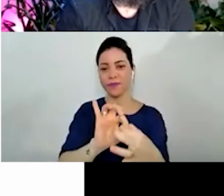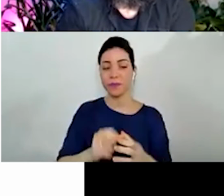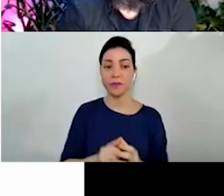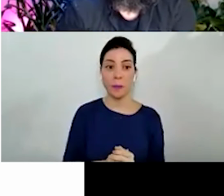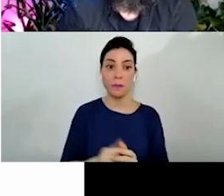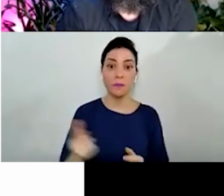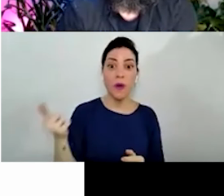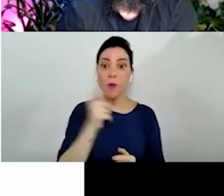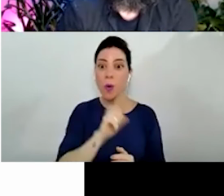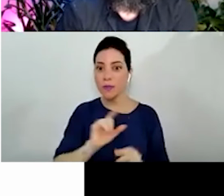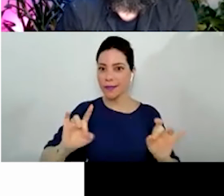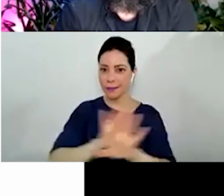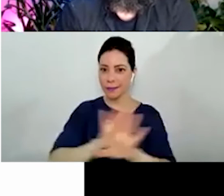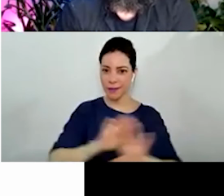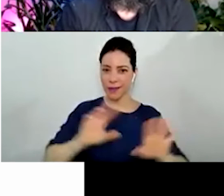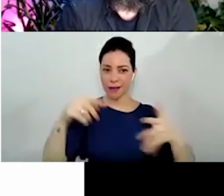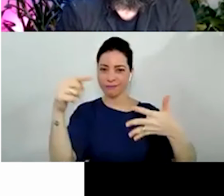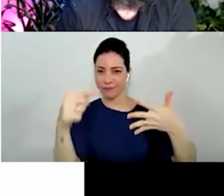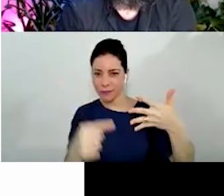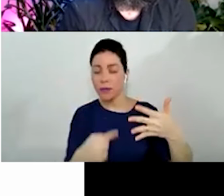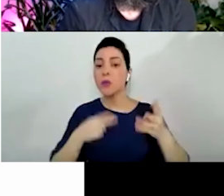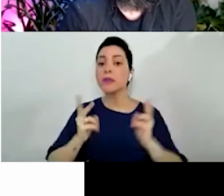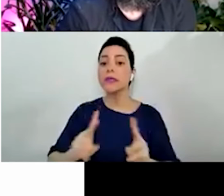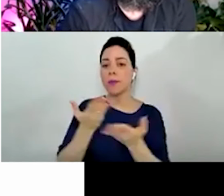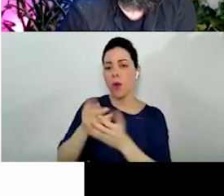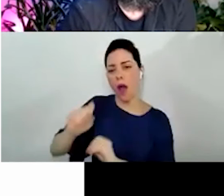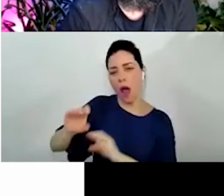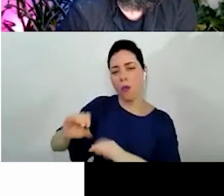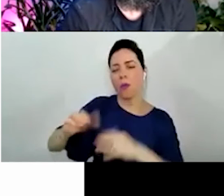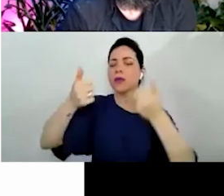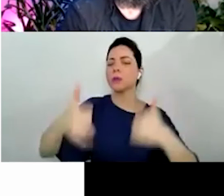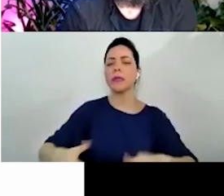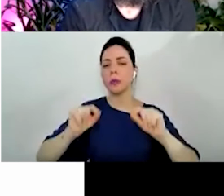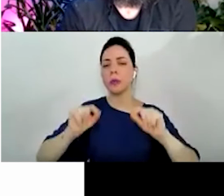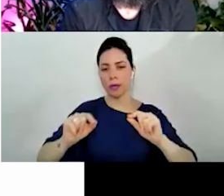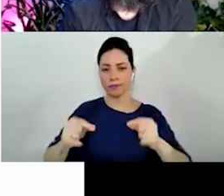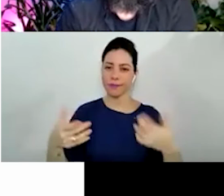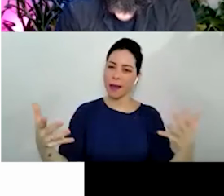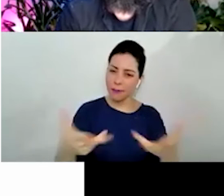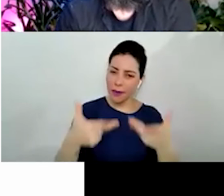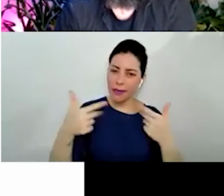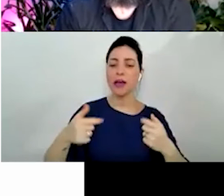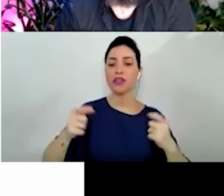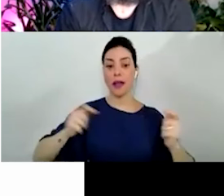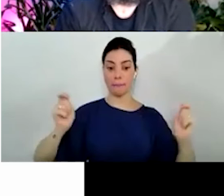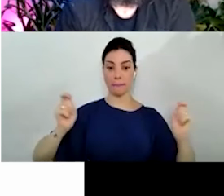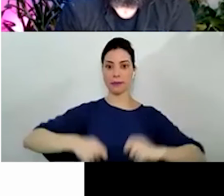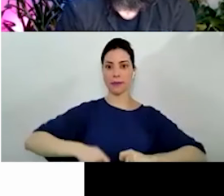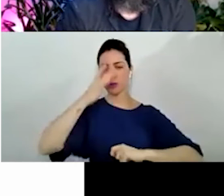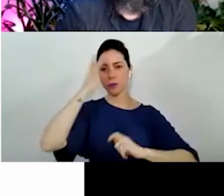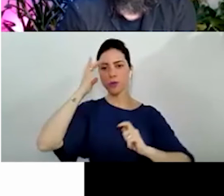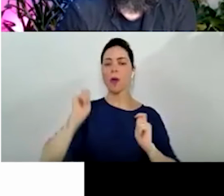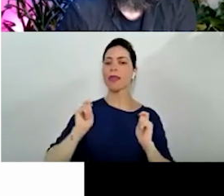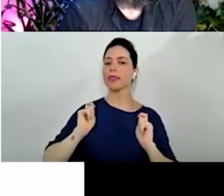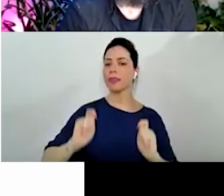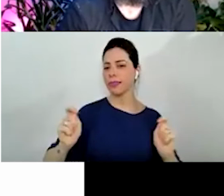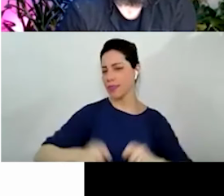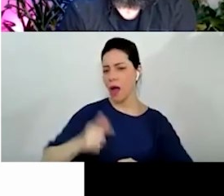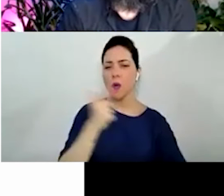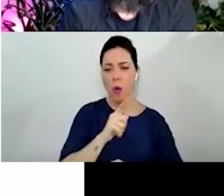que eu trago nas minhas aulas também que é o seguinte habilidade ela é a capacidade funcional que uma pessoa tem para executar determinada tarefa